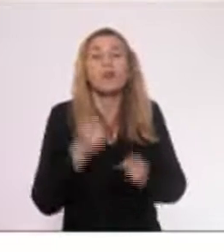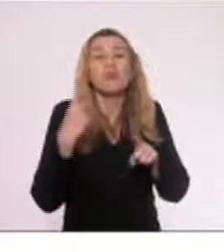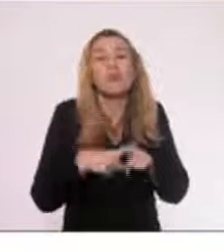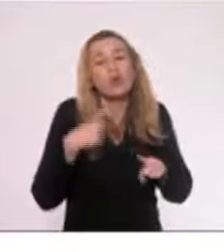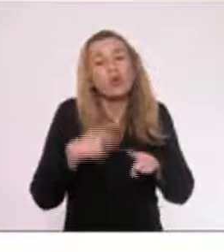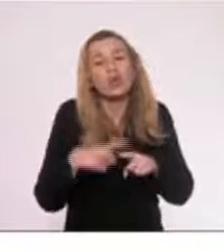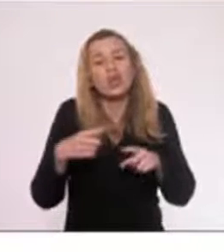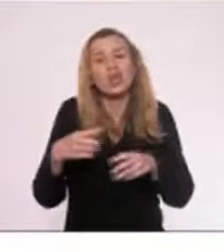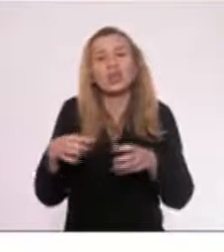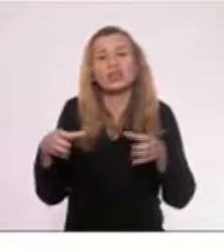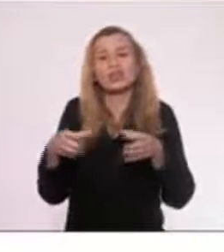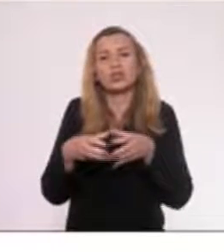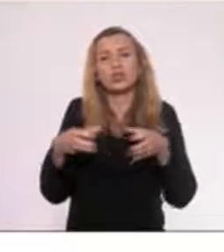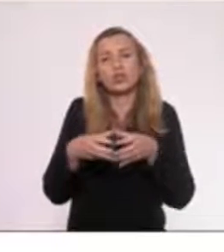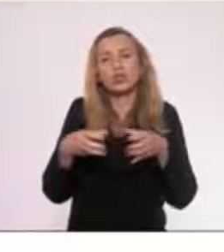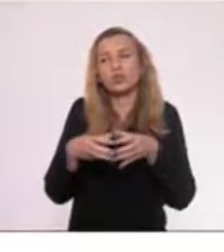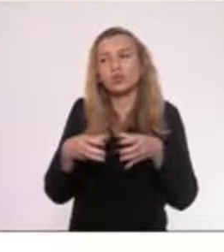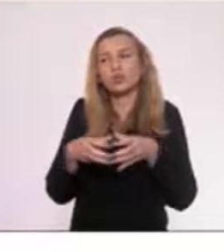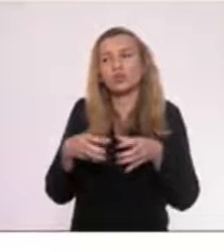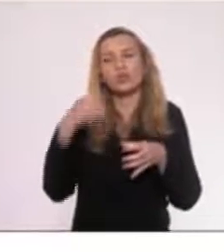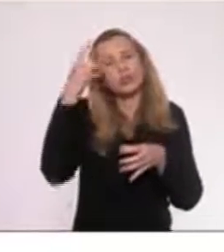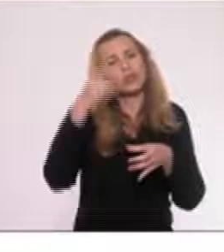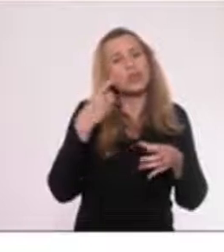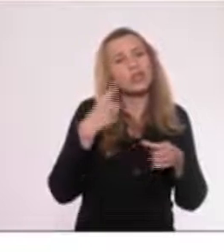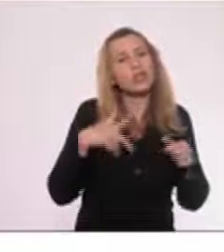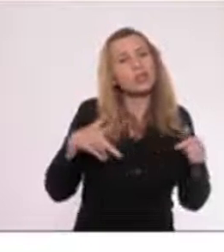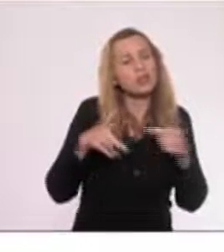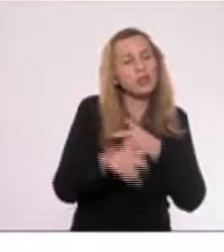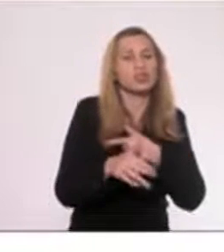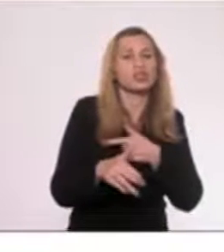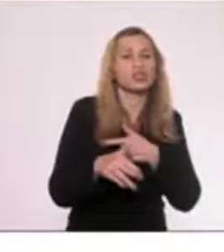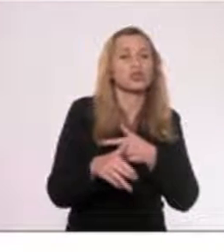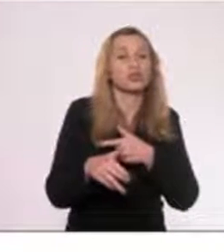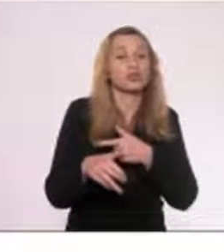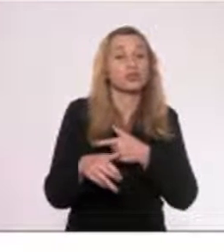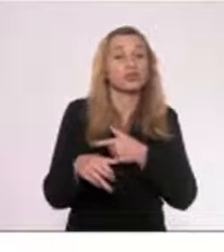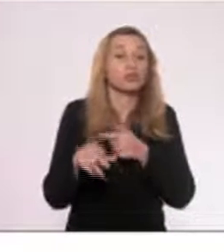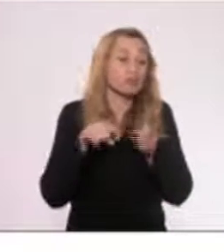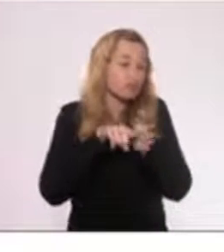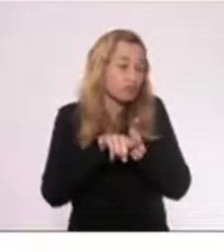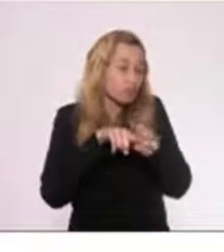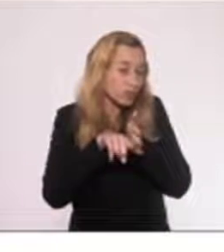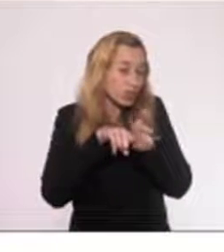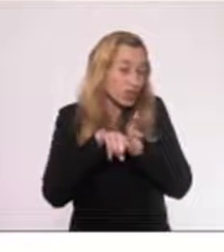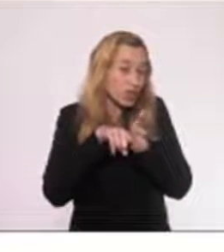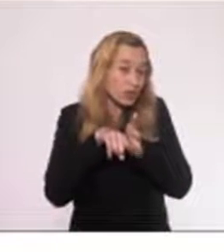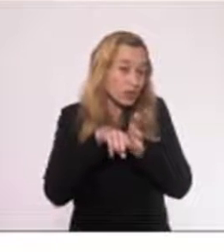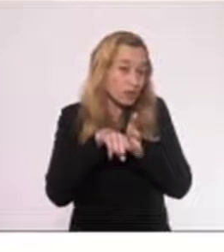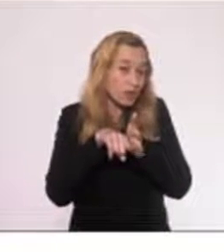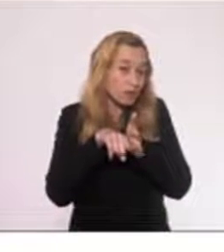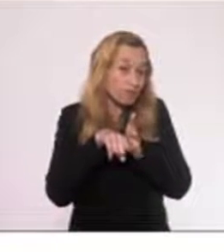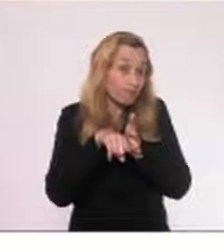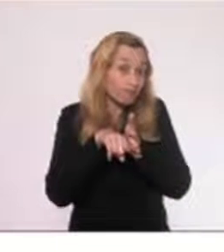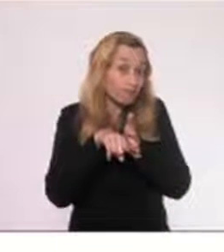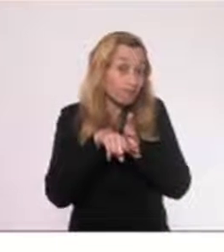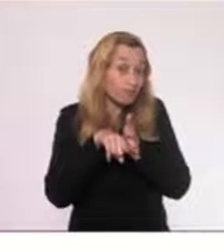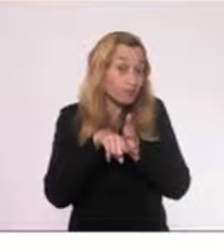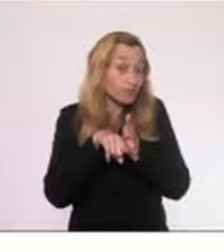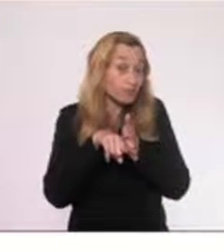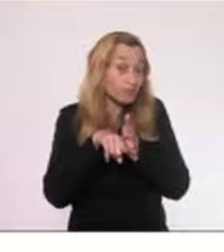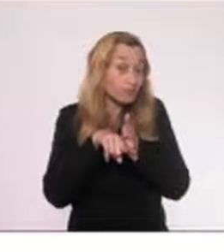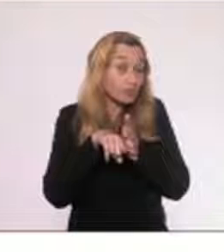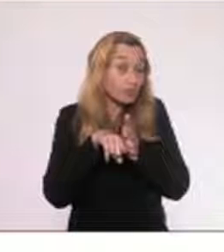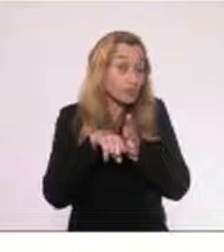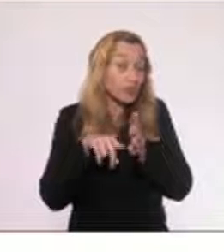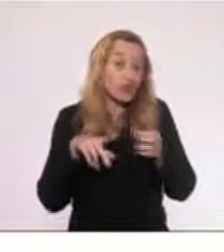parlamento impediu a abertura de um procedimento que visa fiscalizar potenciais